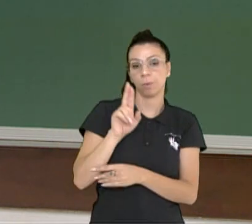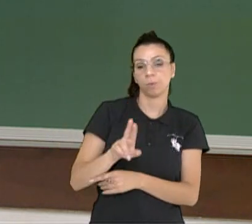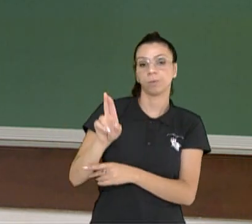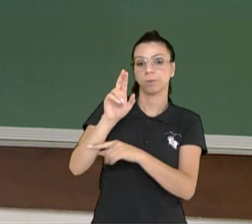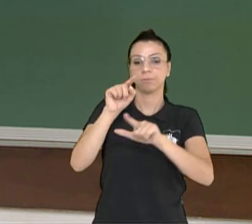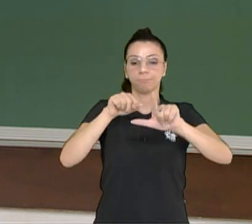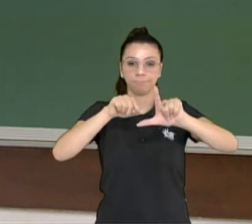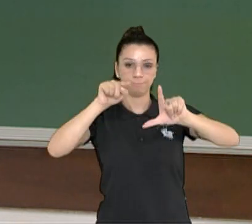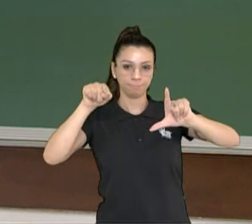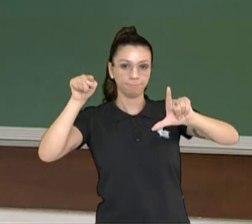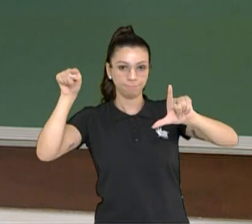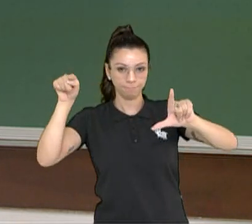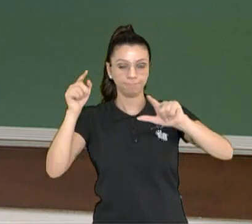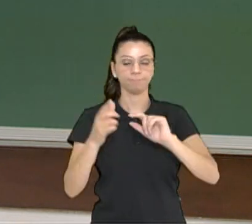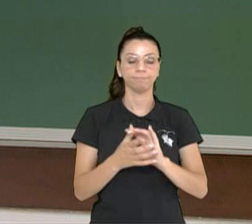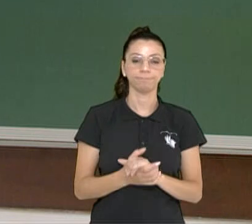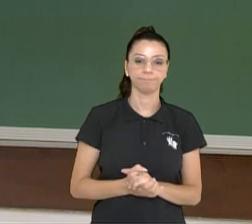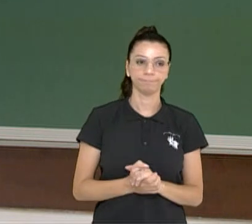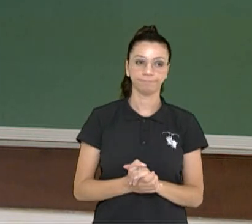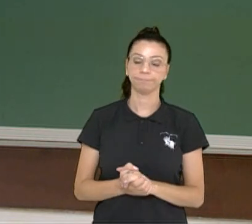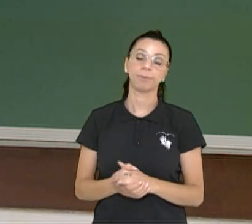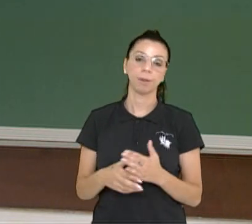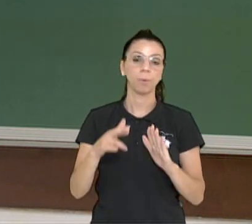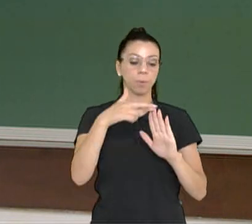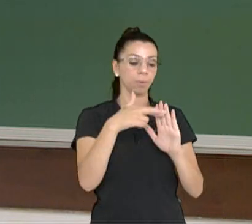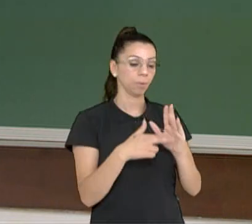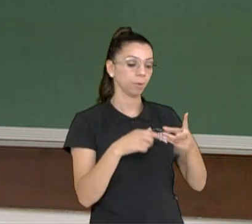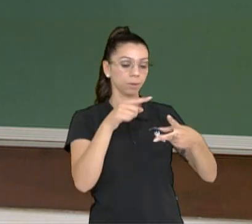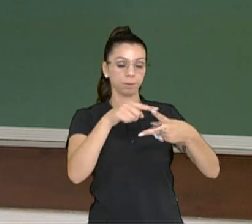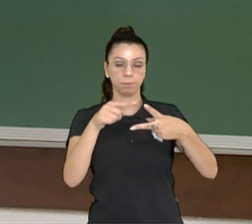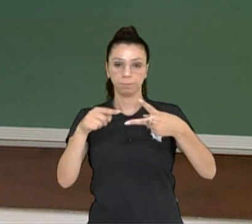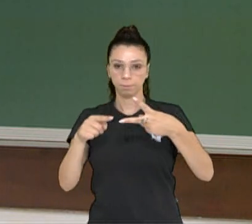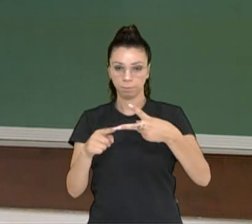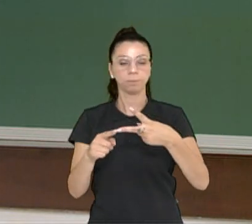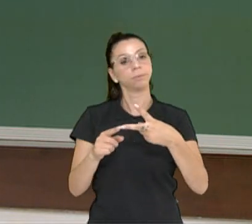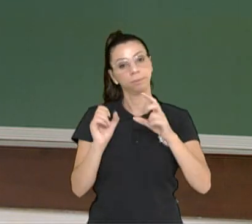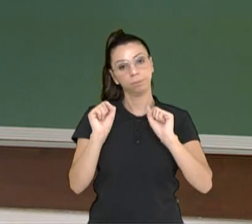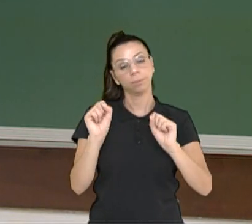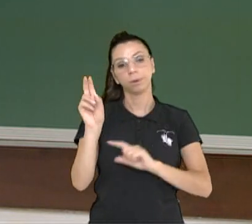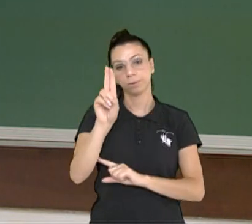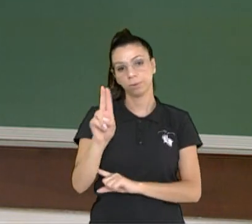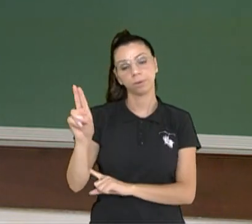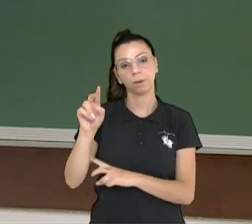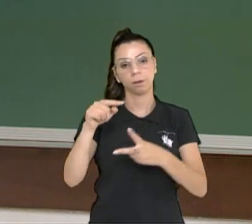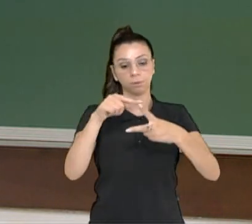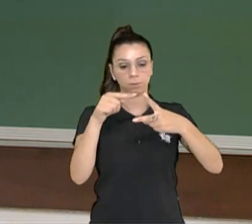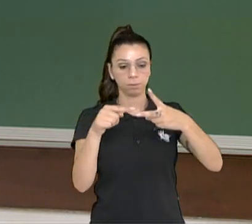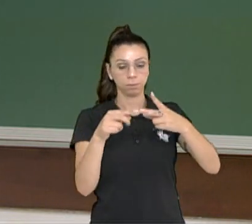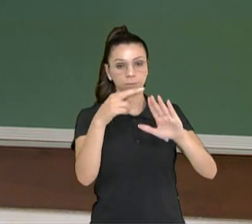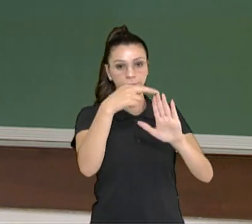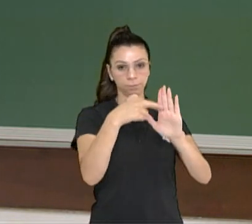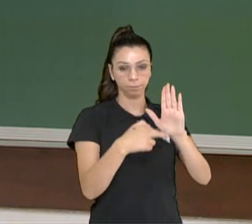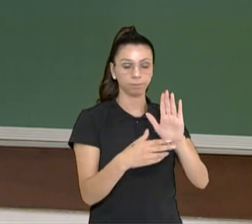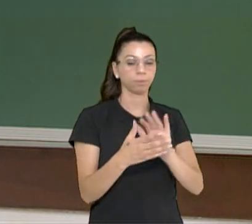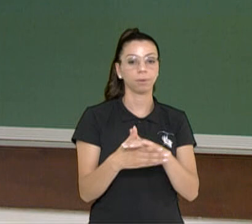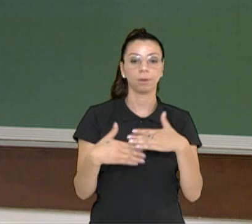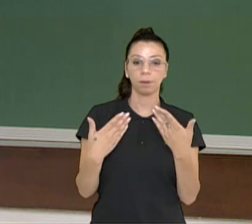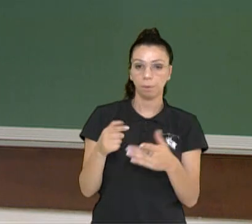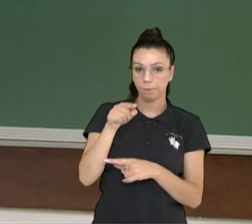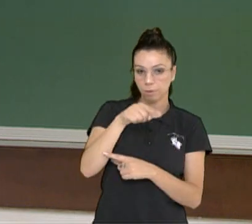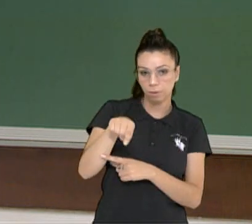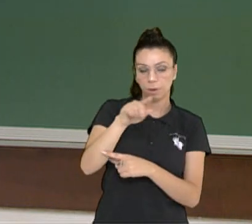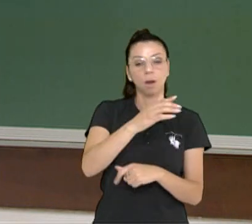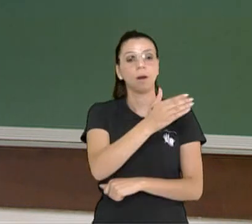Então, nós usamos duas regras, há possibilidade do uso de duas regras. Então, para quem não estava aqui na última aula, para